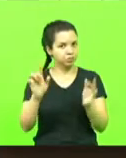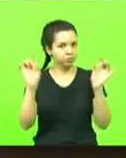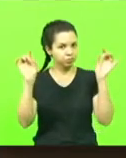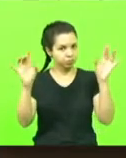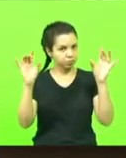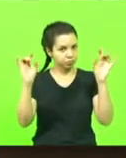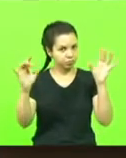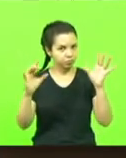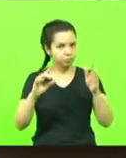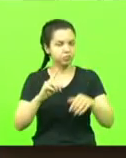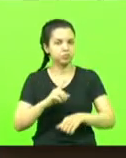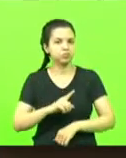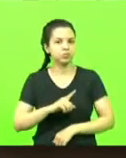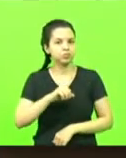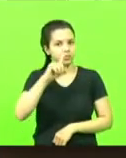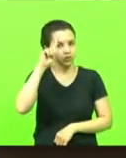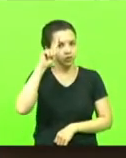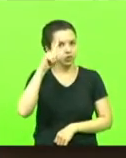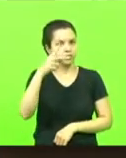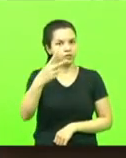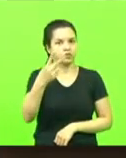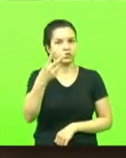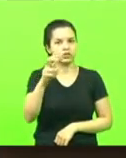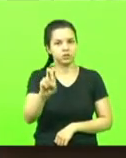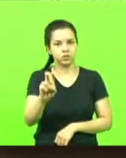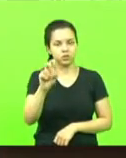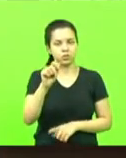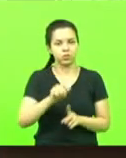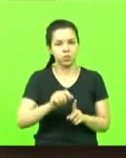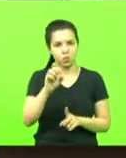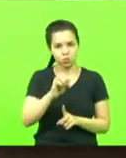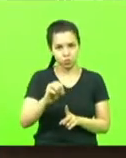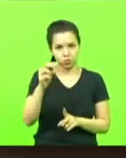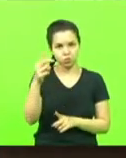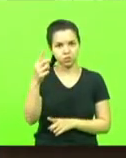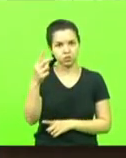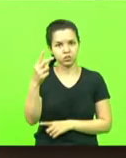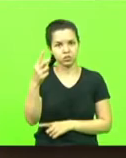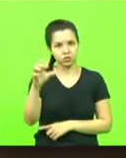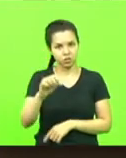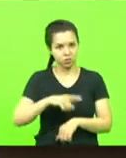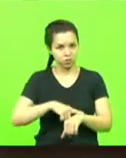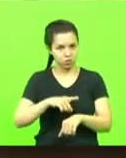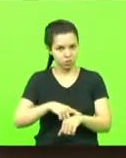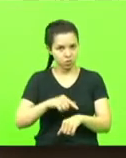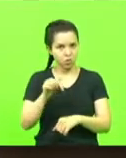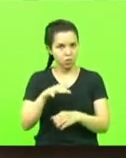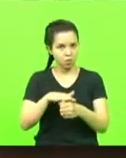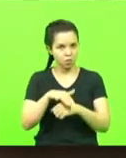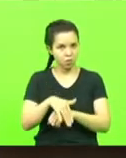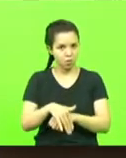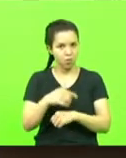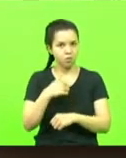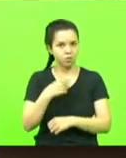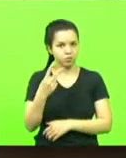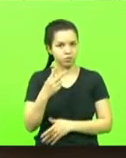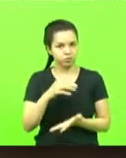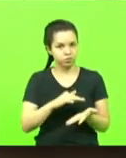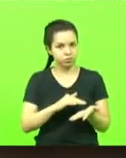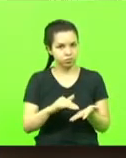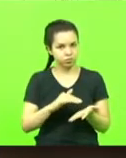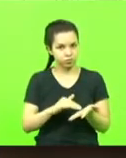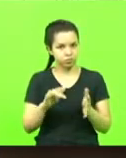para o dia 25 de outubro, às 19 horas. Para constar, eu, segundo o secretário, lavrei